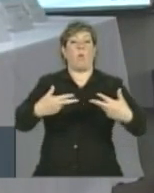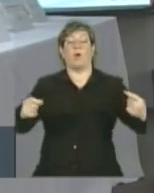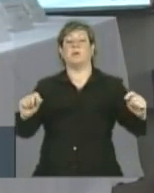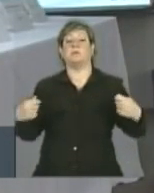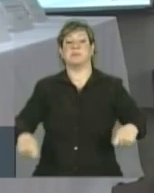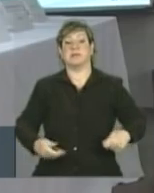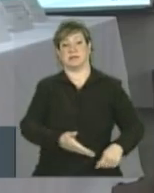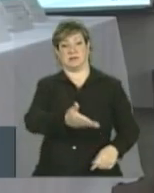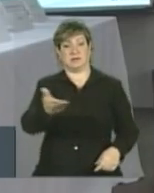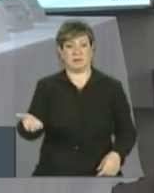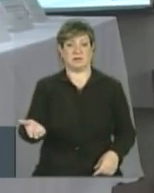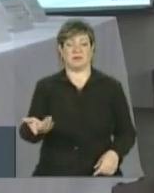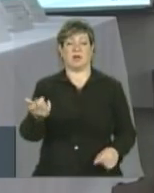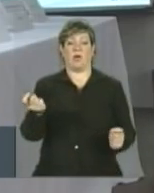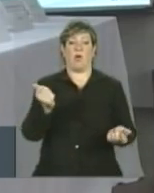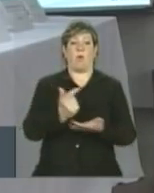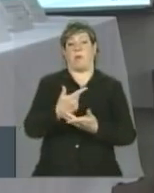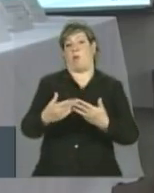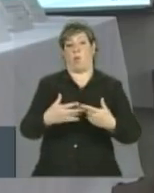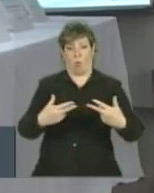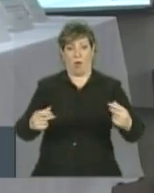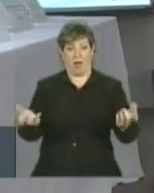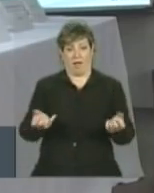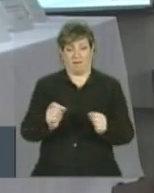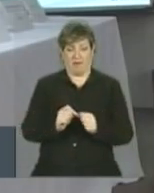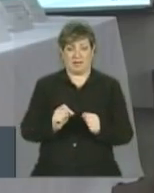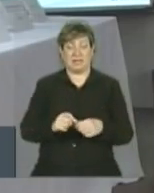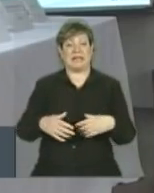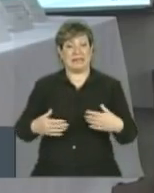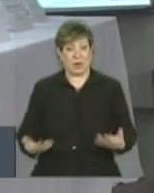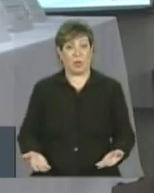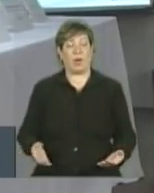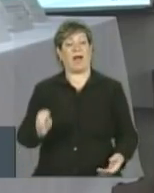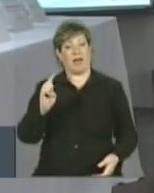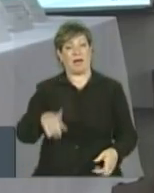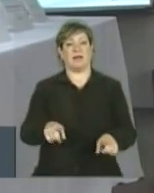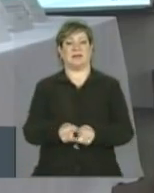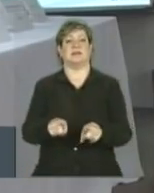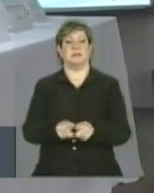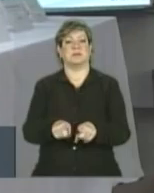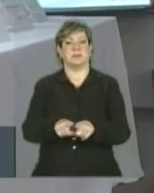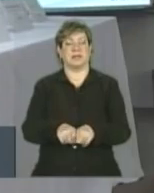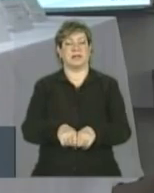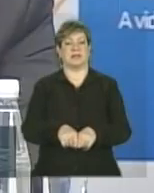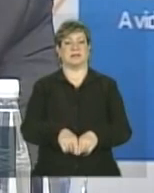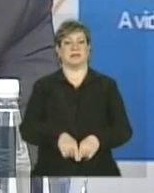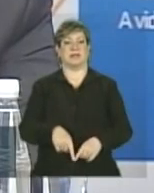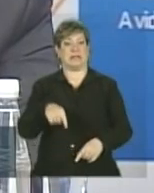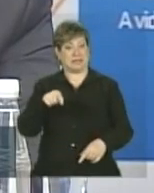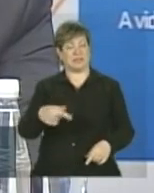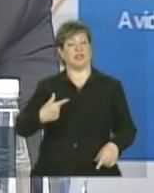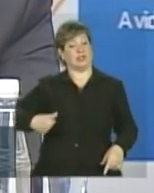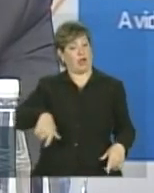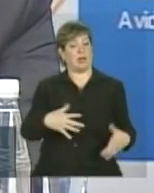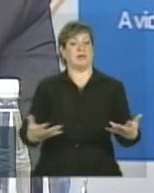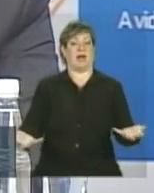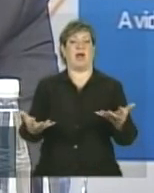para ele, alguma aquisição que ele queira fazer. Portanto, é também essa lógica também é uma lógica que a gente